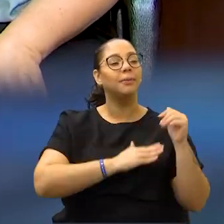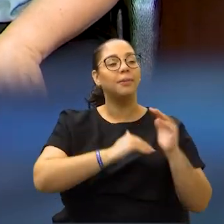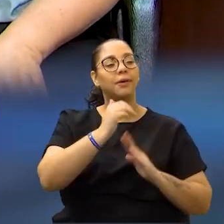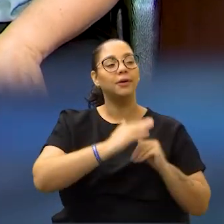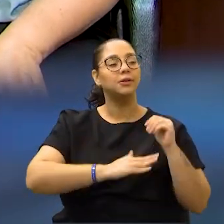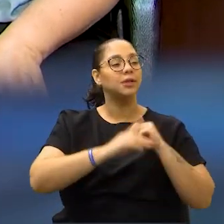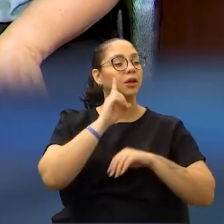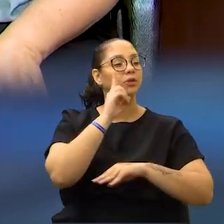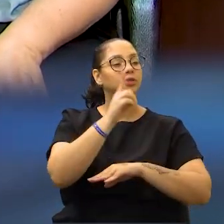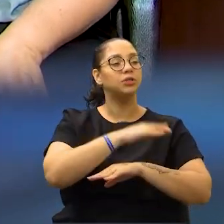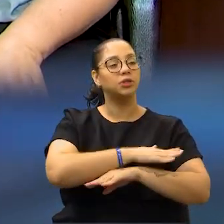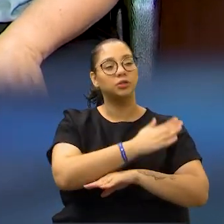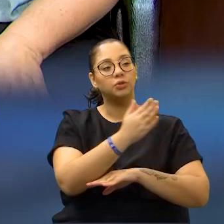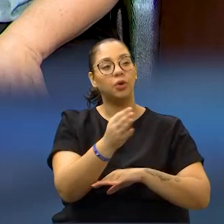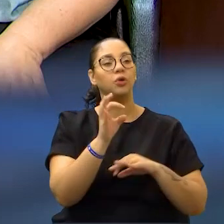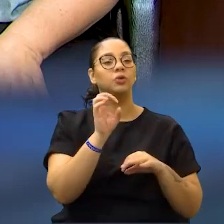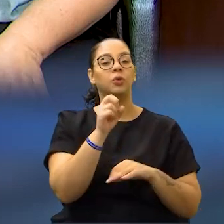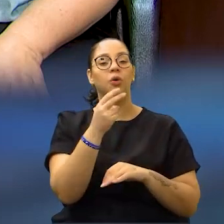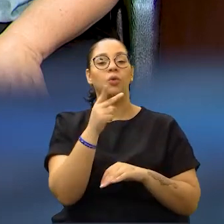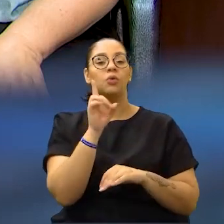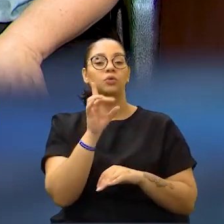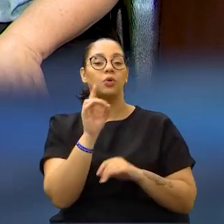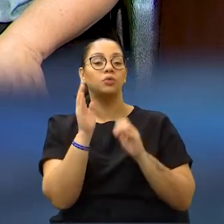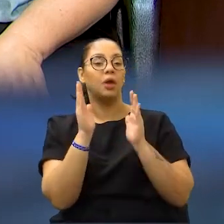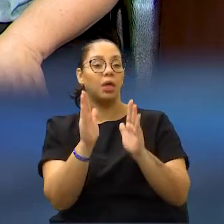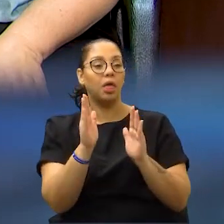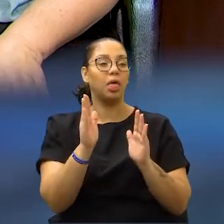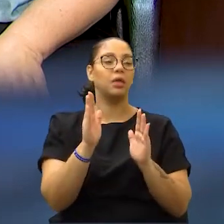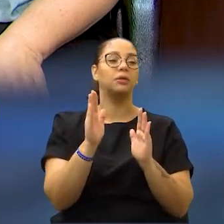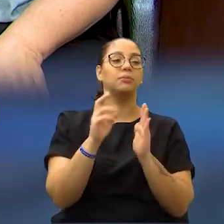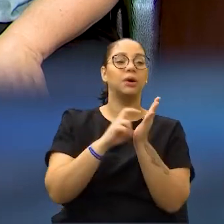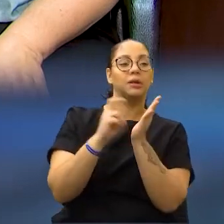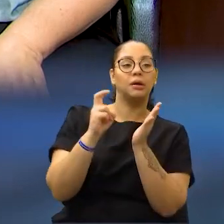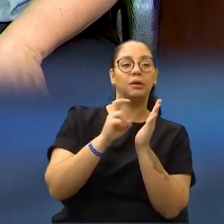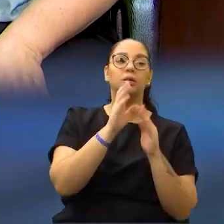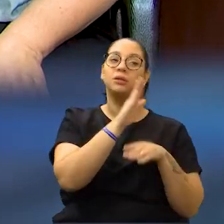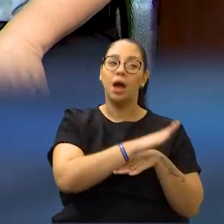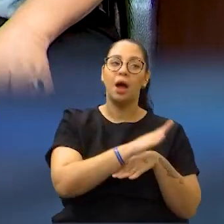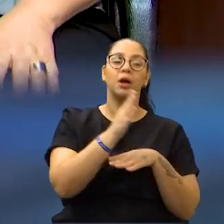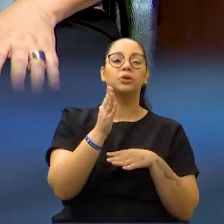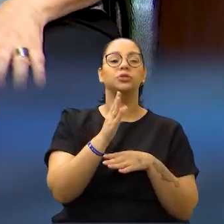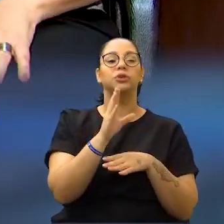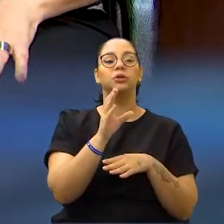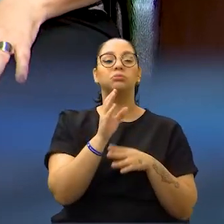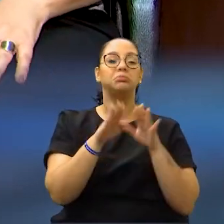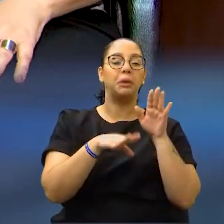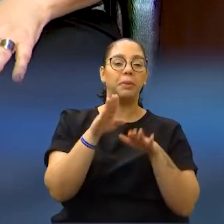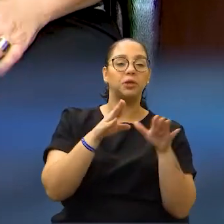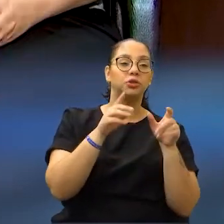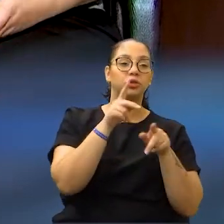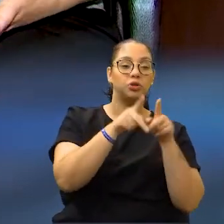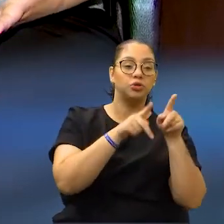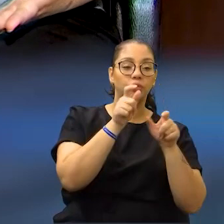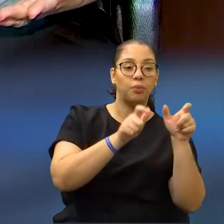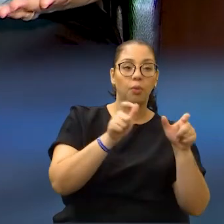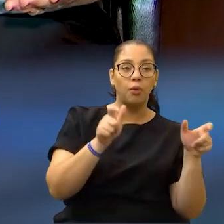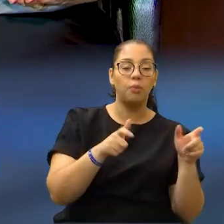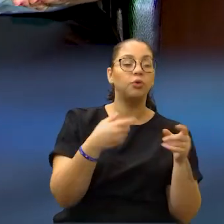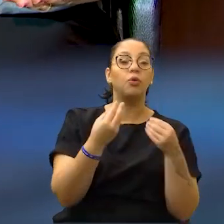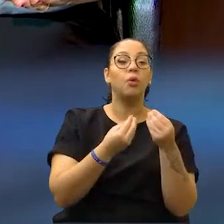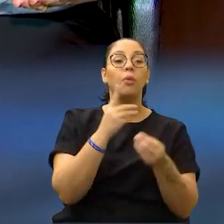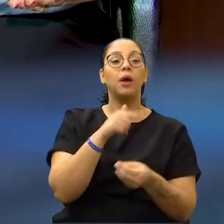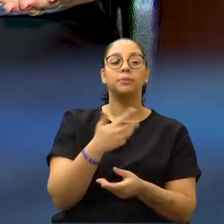atividade o dia todo? É só um turno? Depende do público? Como é? Dalila,